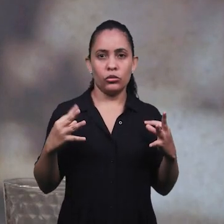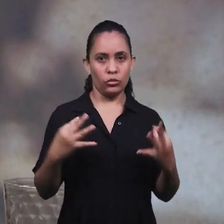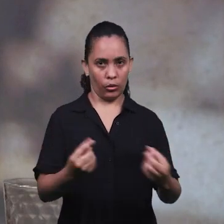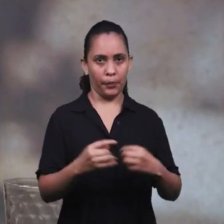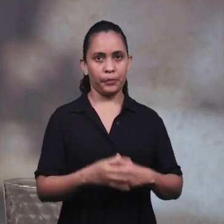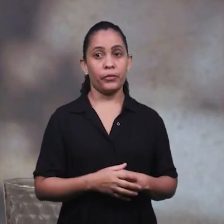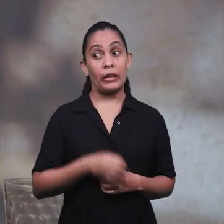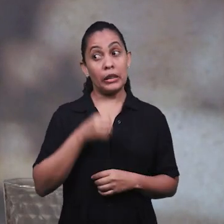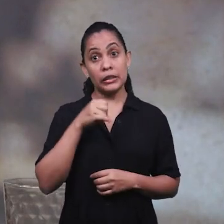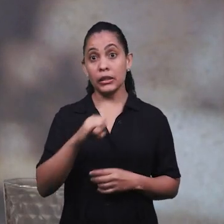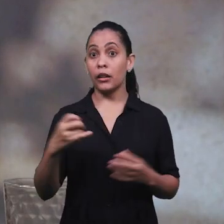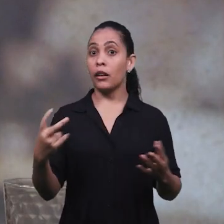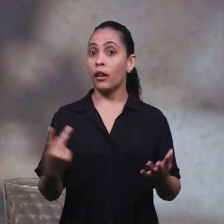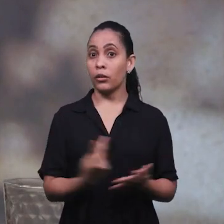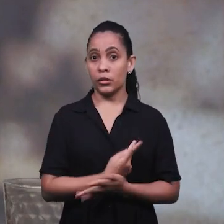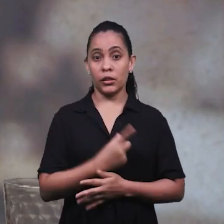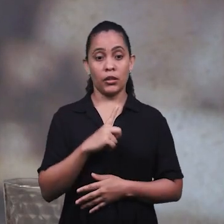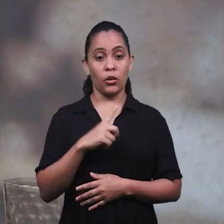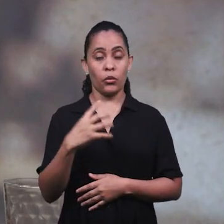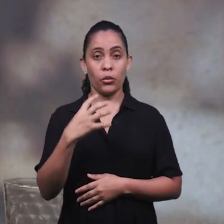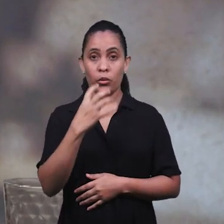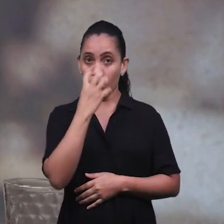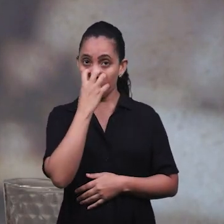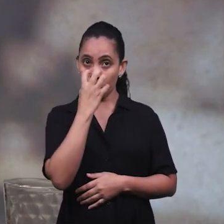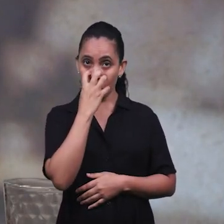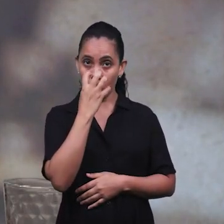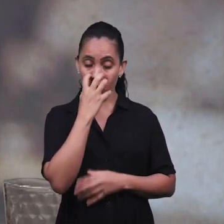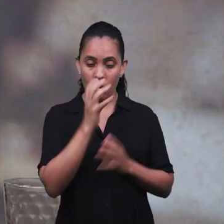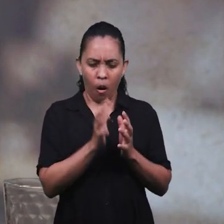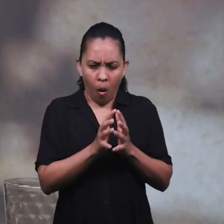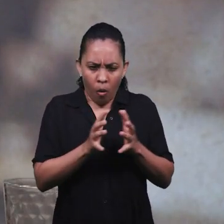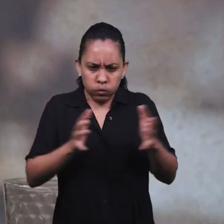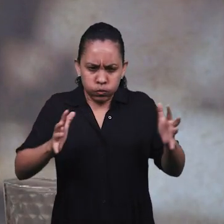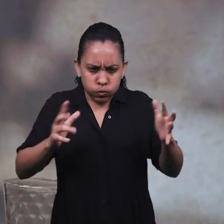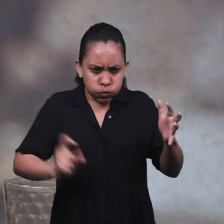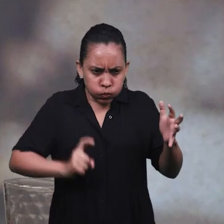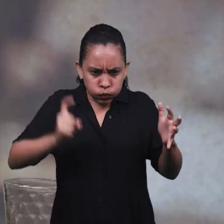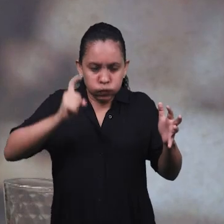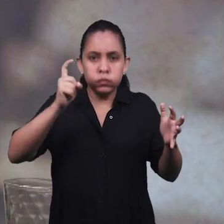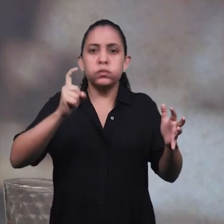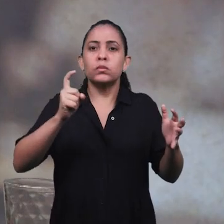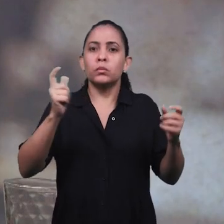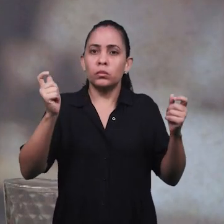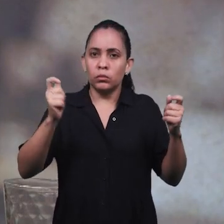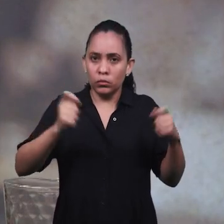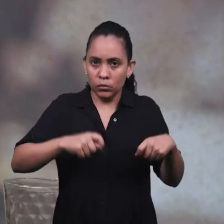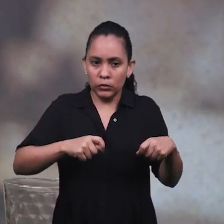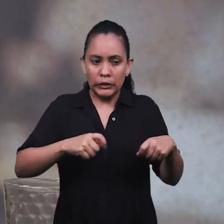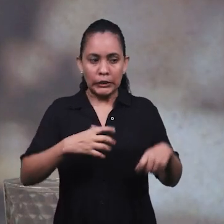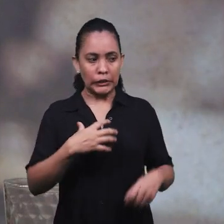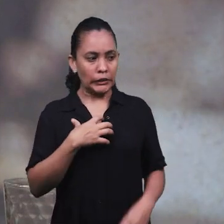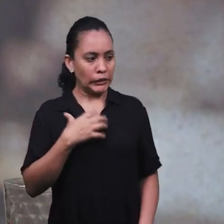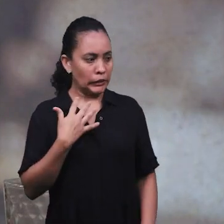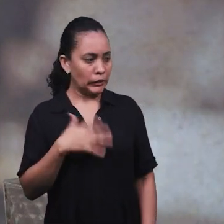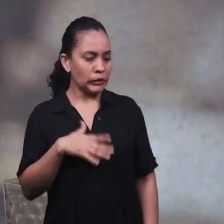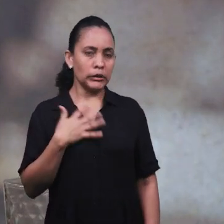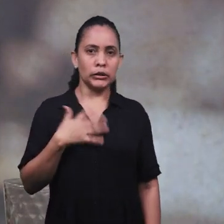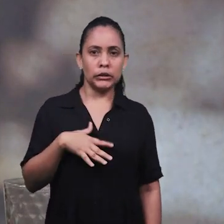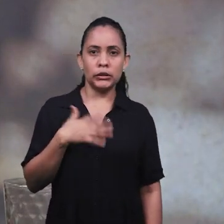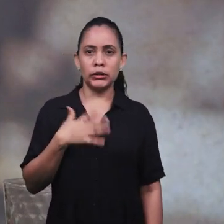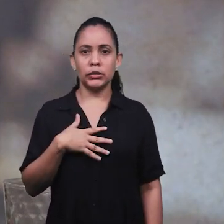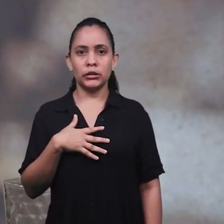E se for o caso de ter um cachorro de grande porte que pode ameaçar os demais moradores, qualquer tipo